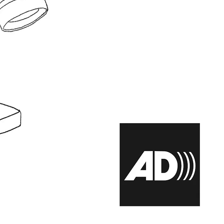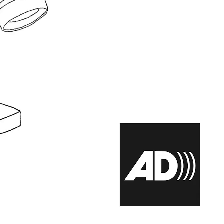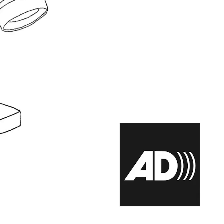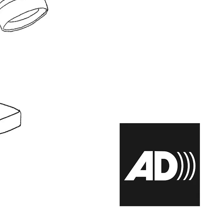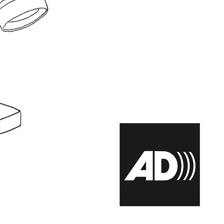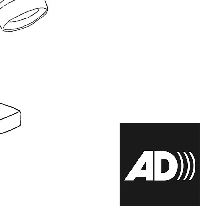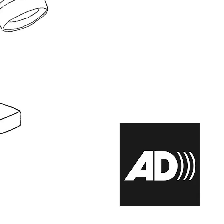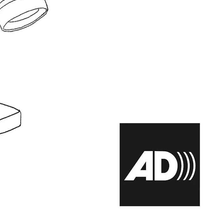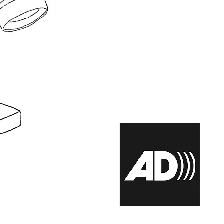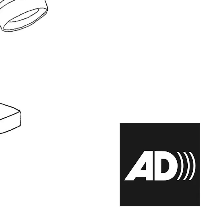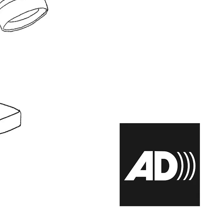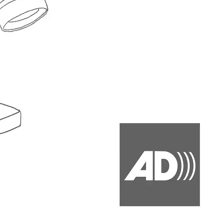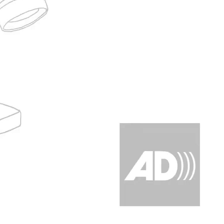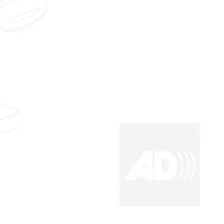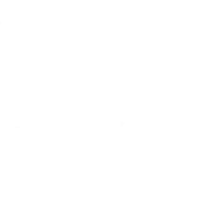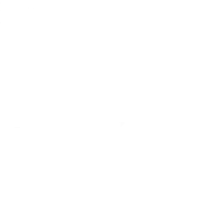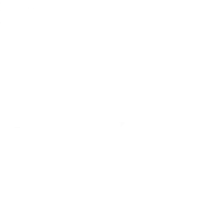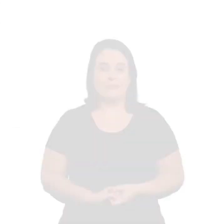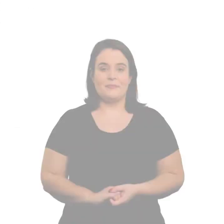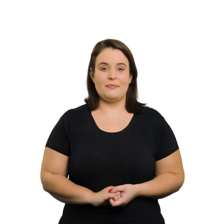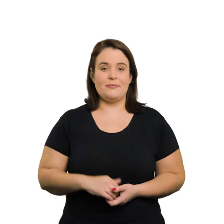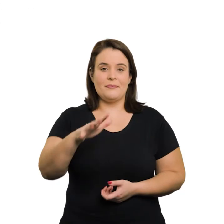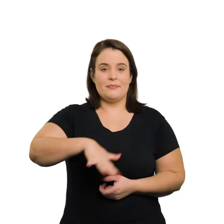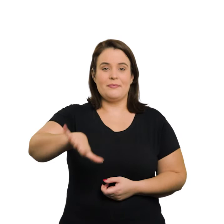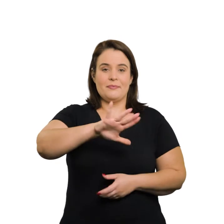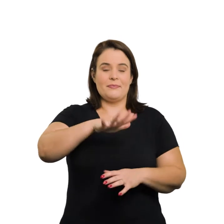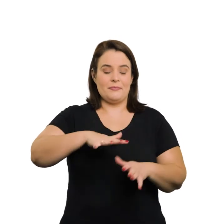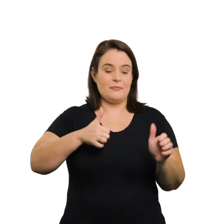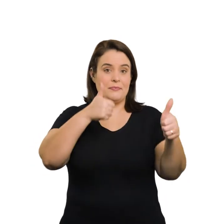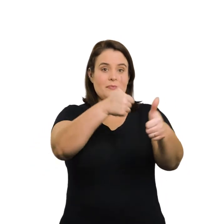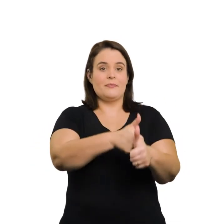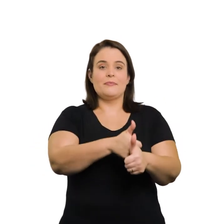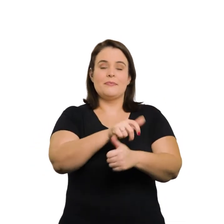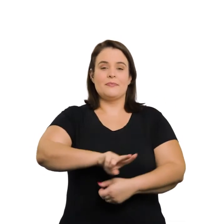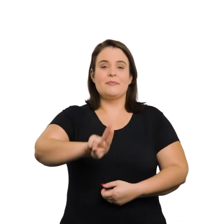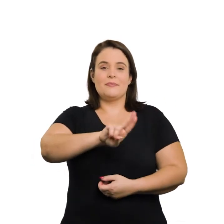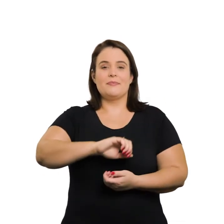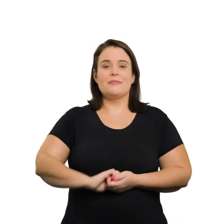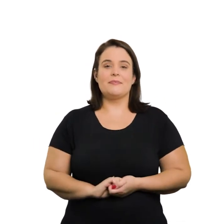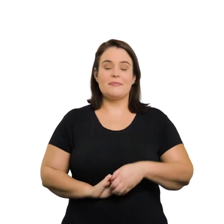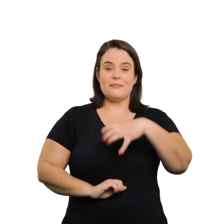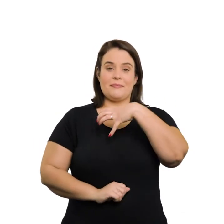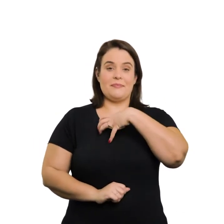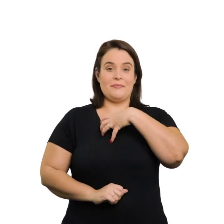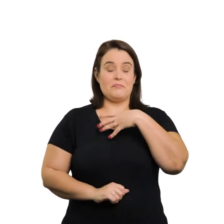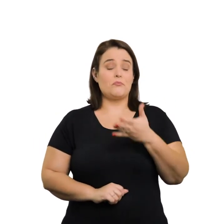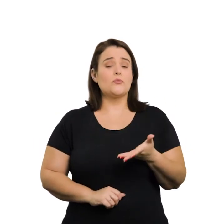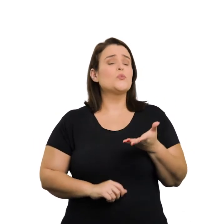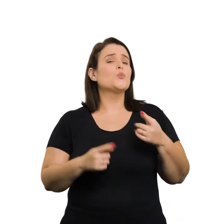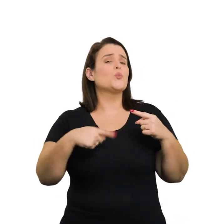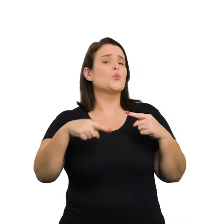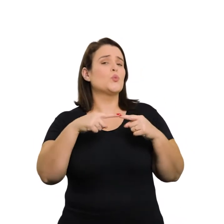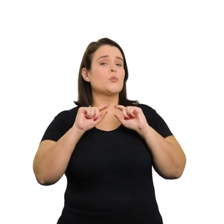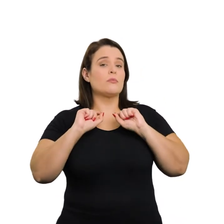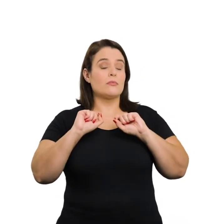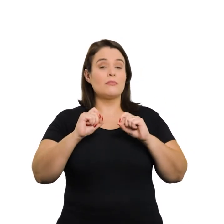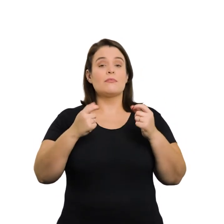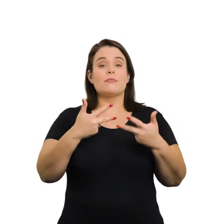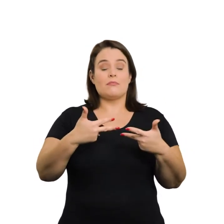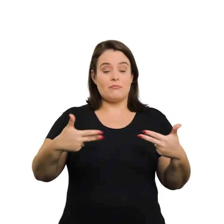baixo esforço físico do usuário. Dimensão e espaço para aproximação e uso.